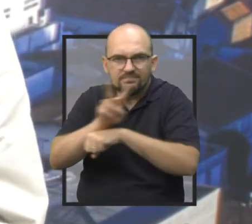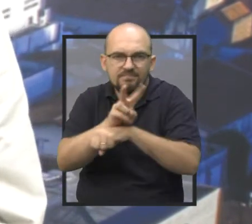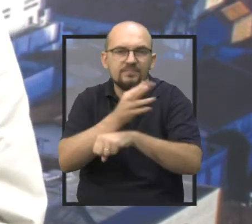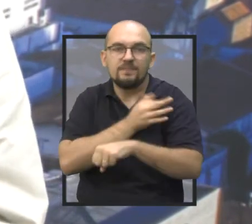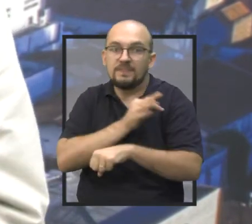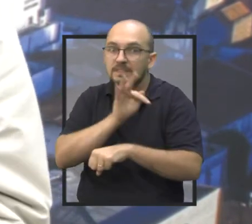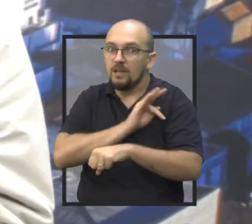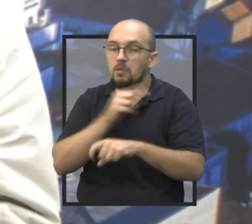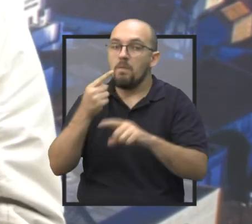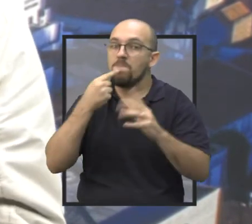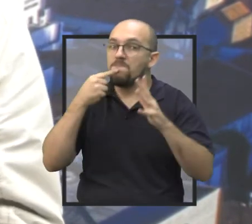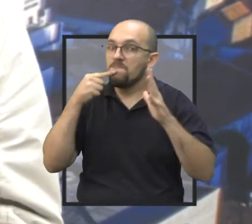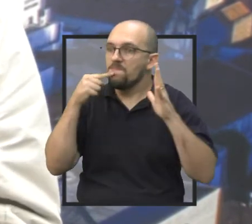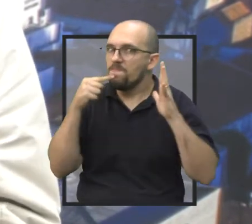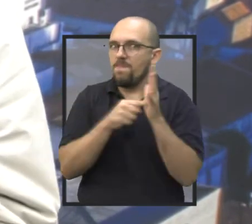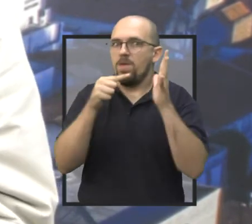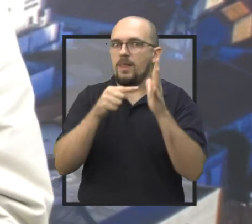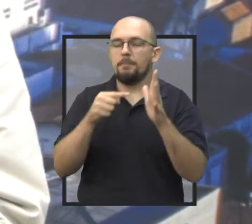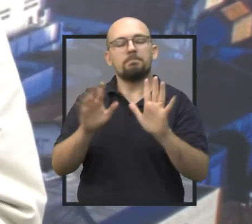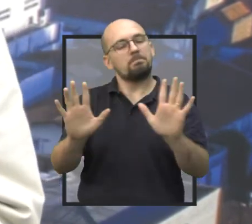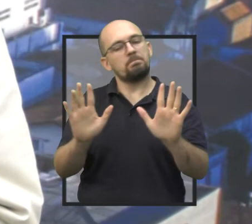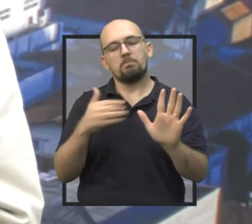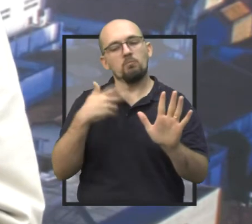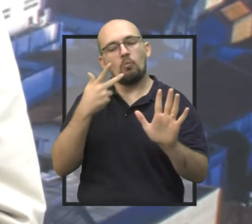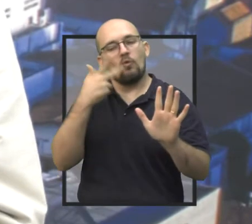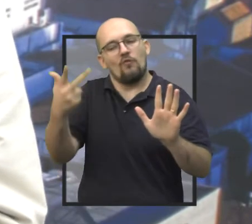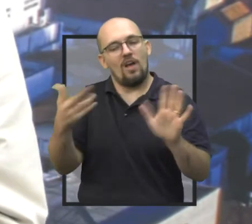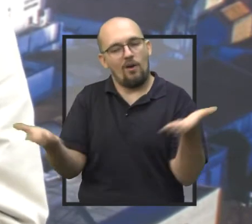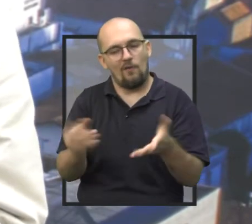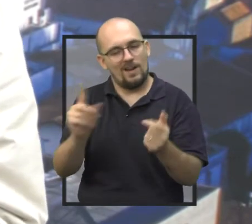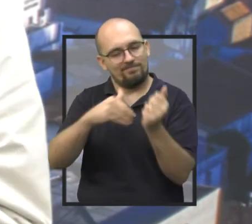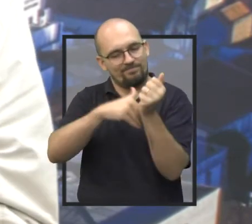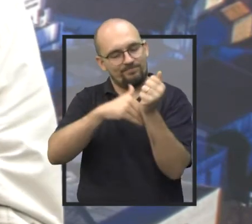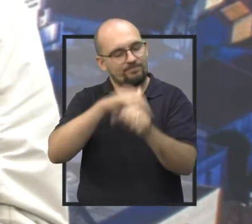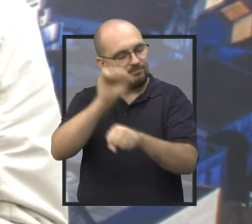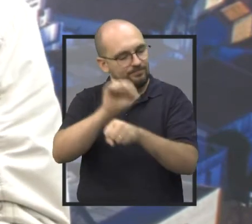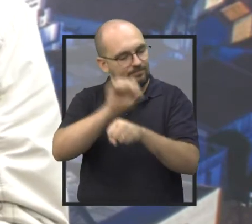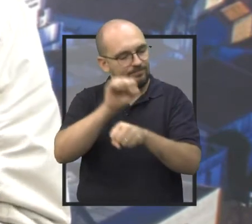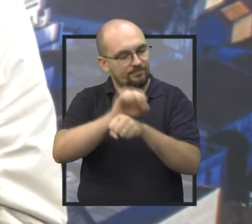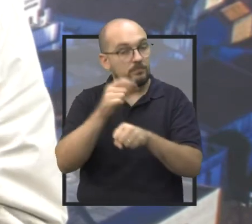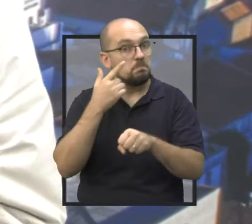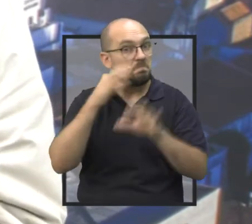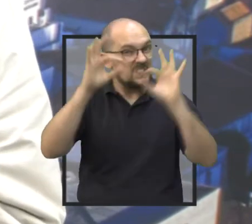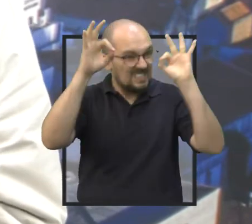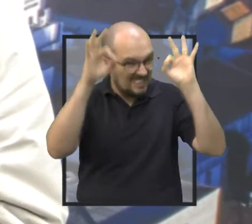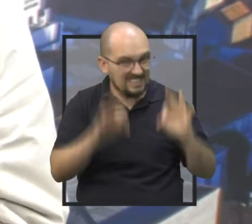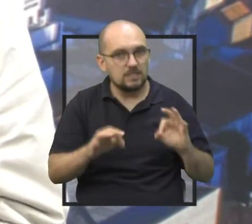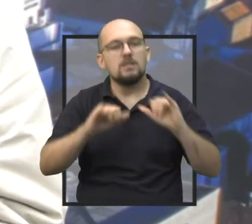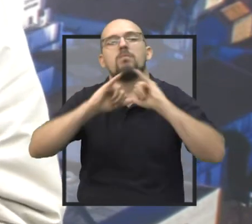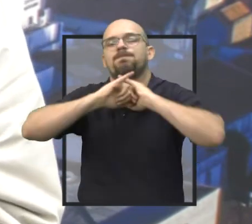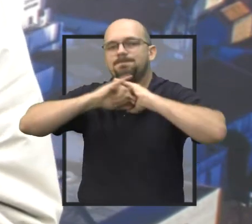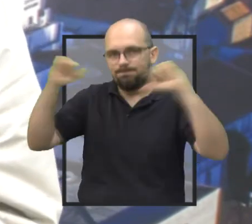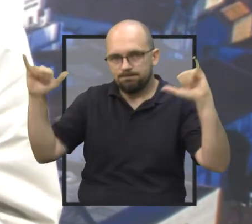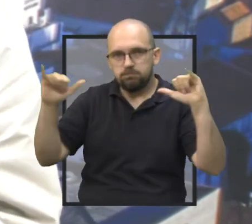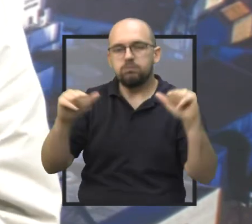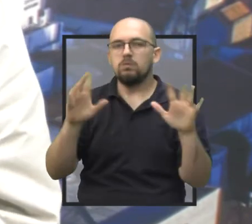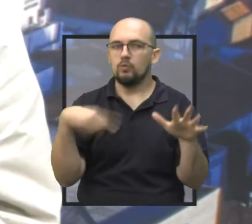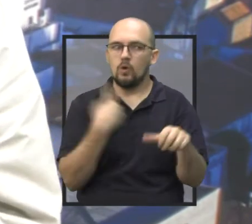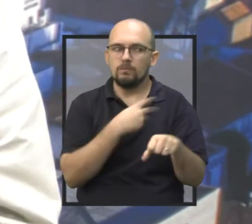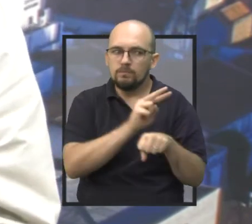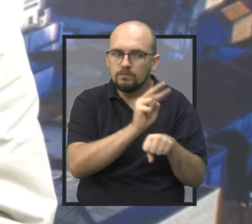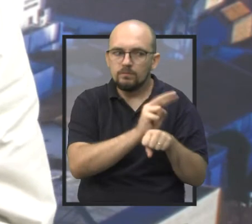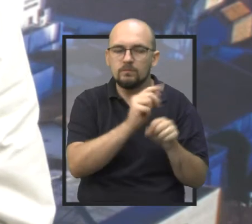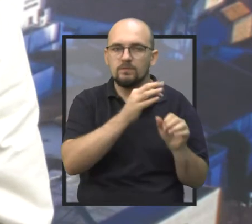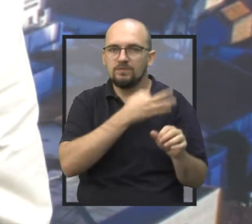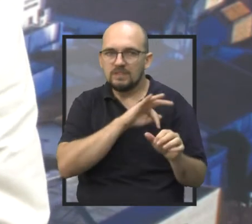nós temos denúncia aí que eu não posso relatar aqui, porque eu ainda não tenho certeza, então a gente não pode ficar falando o que não sabe. Mas nós já estamos fiscalizando,